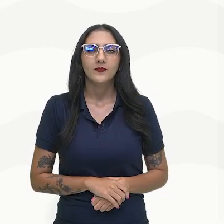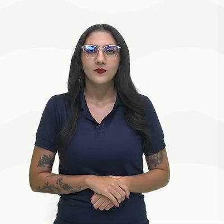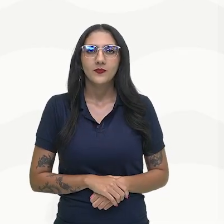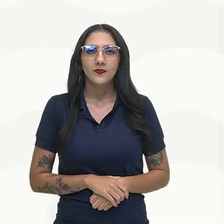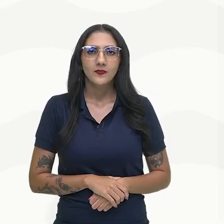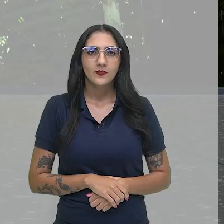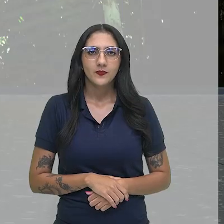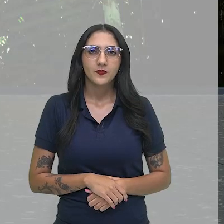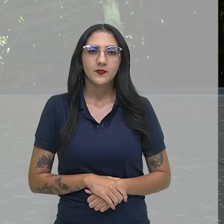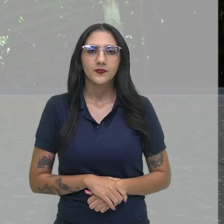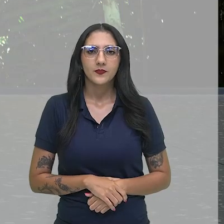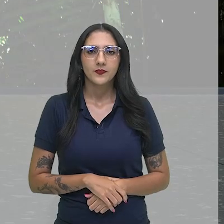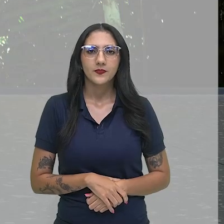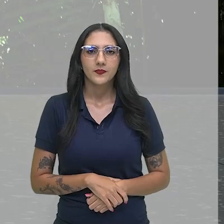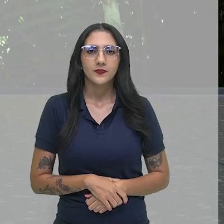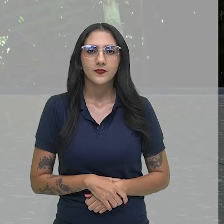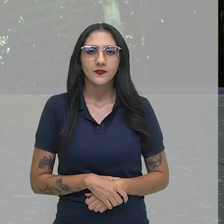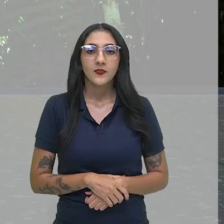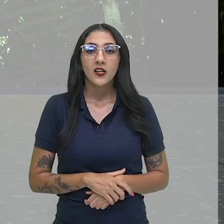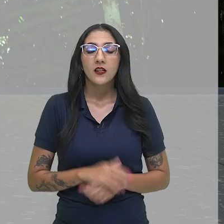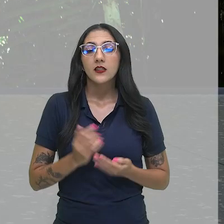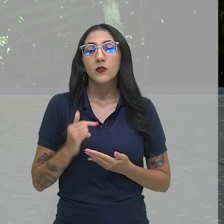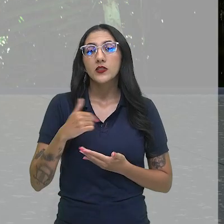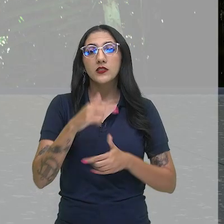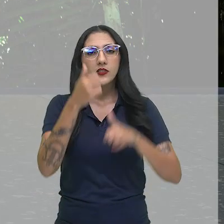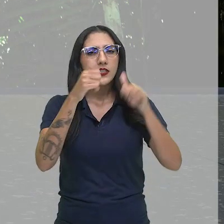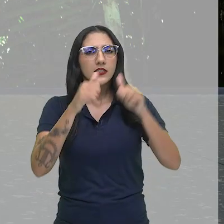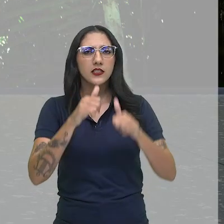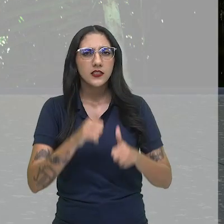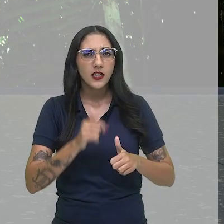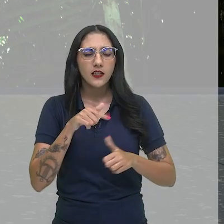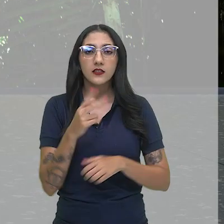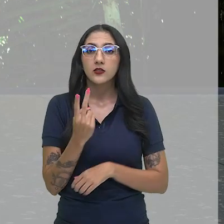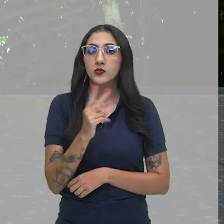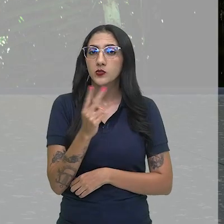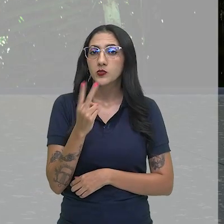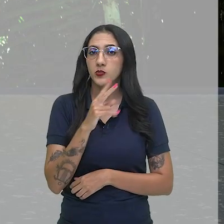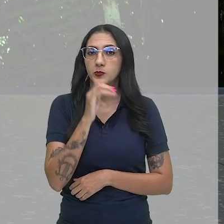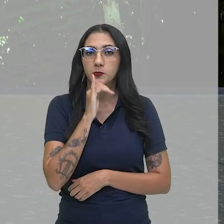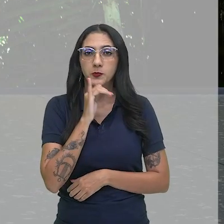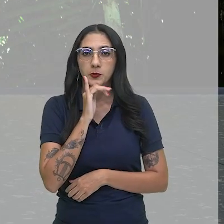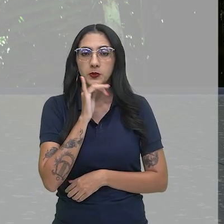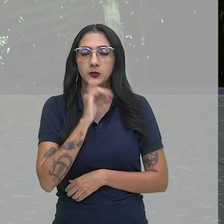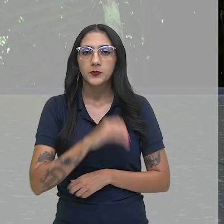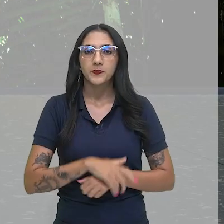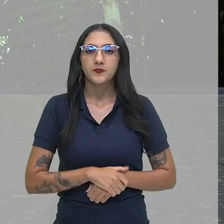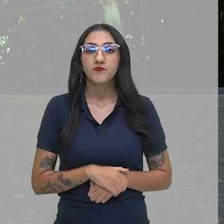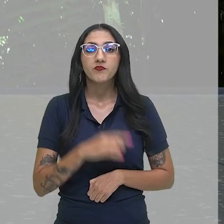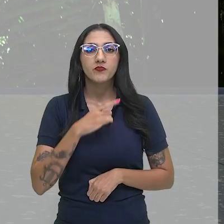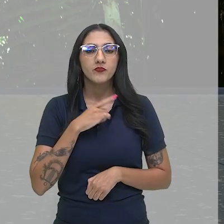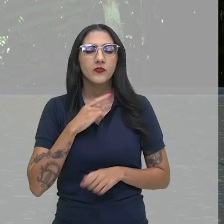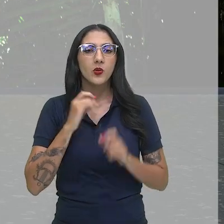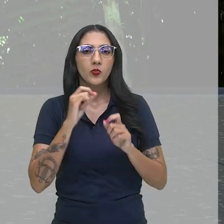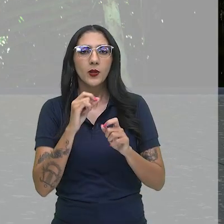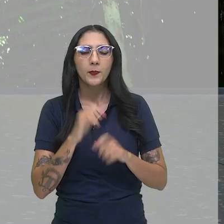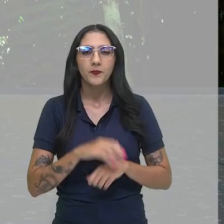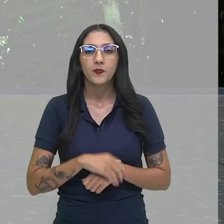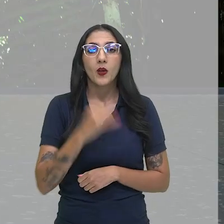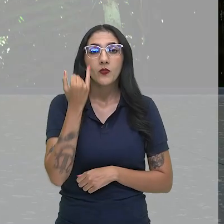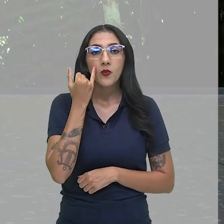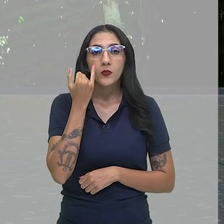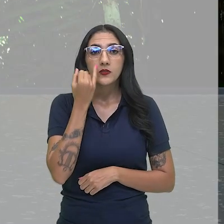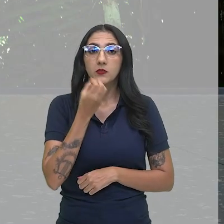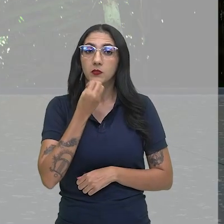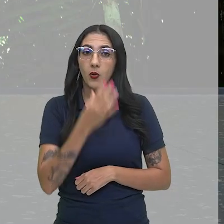vamos tratar aqui, vamos mostrar para vocês esses 2 resultados. Então, nós temos aqui um resultado positivo, né, que significa que o setor